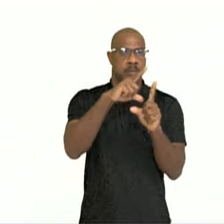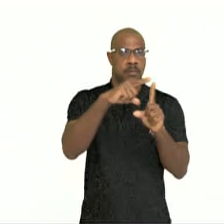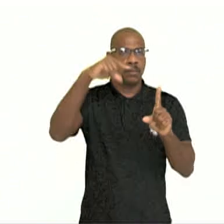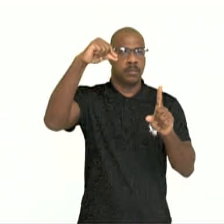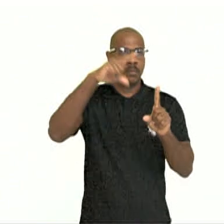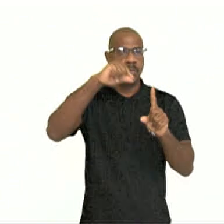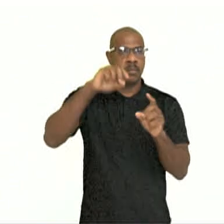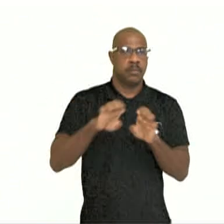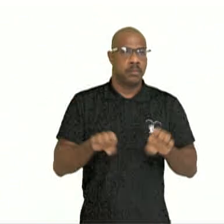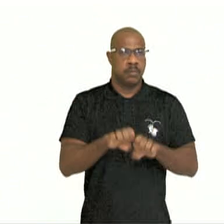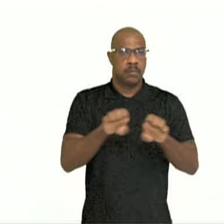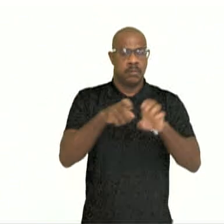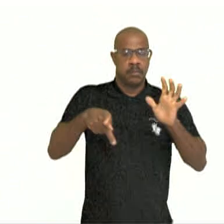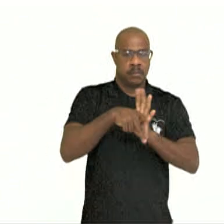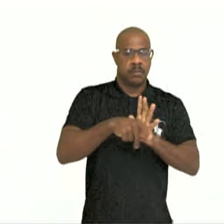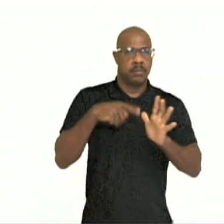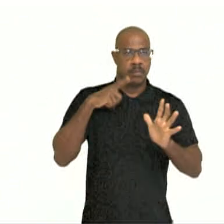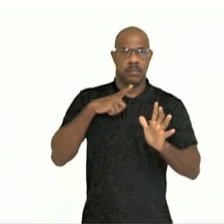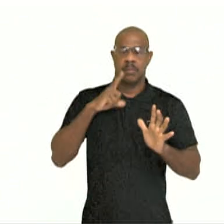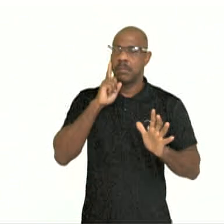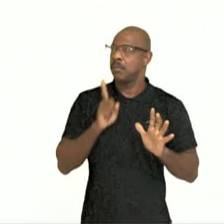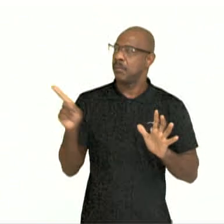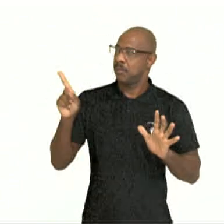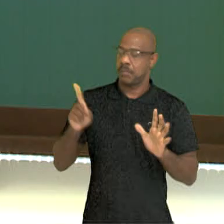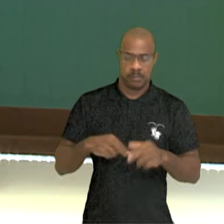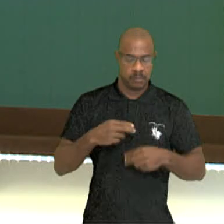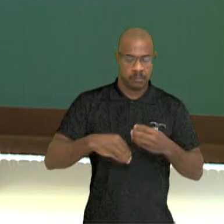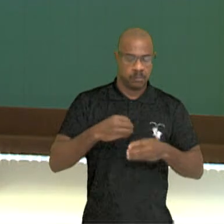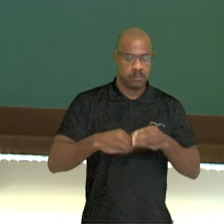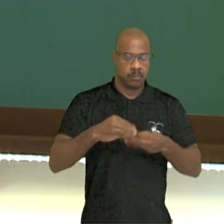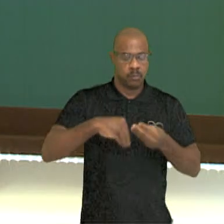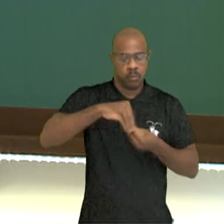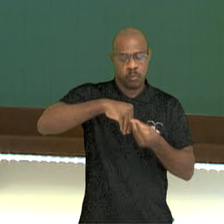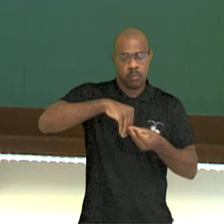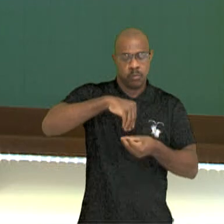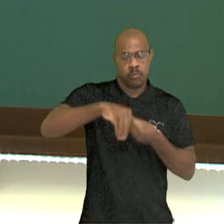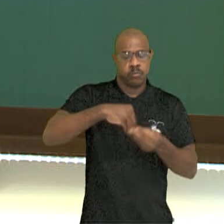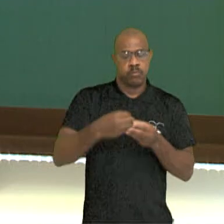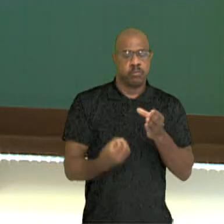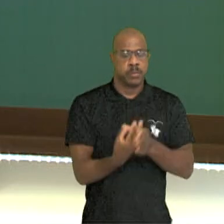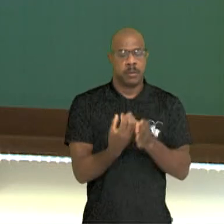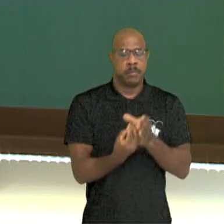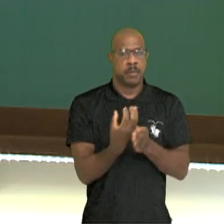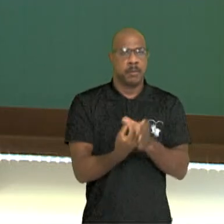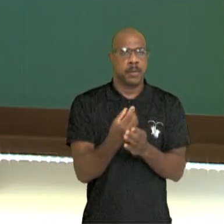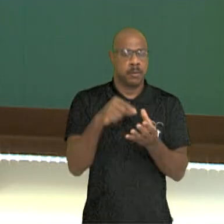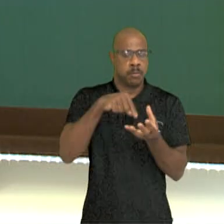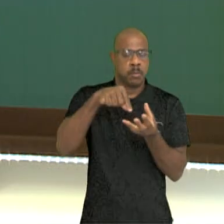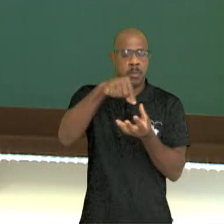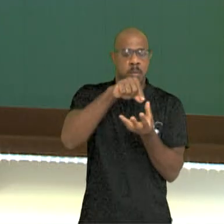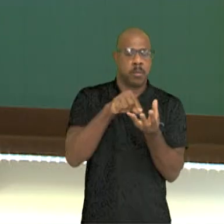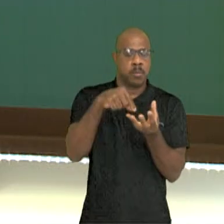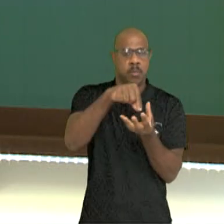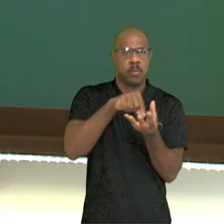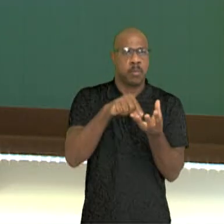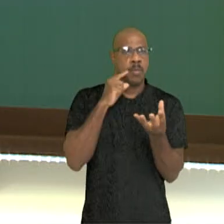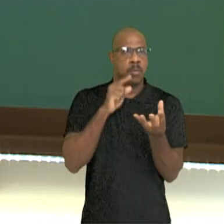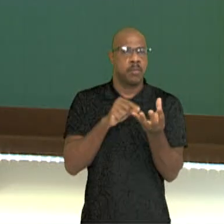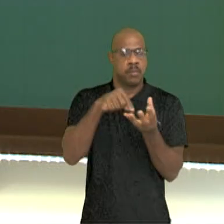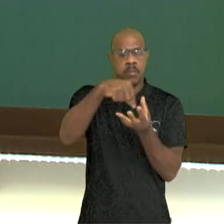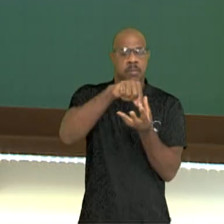observa estruturas específicas para a produção de esporos, certo? Que vai estar relacionado com a reprodução, chamadas